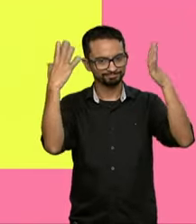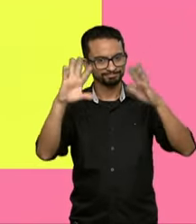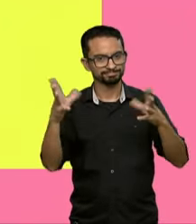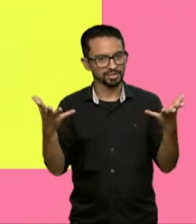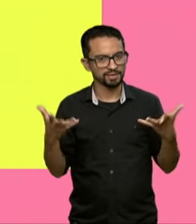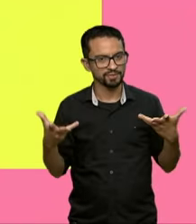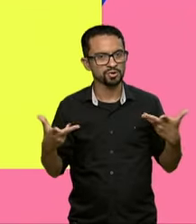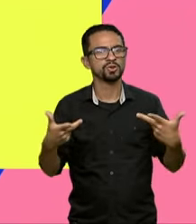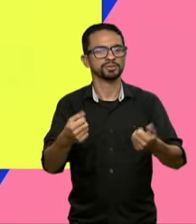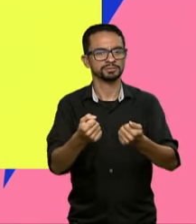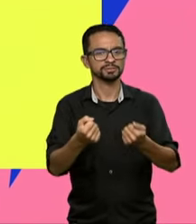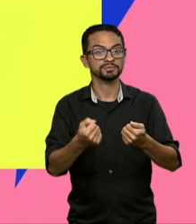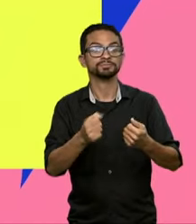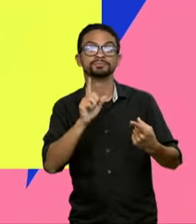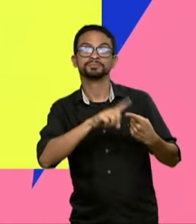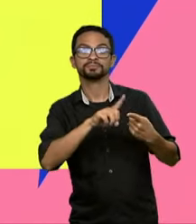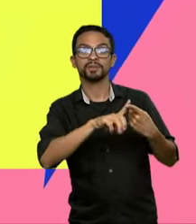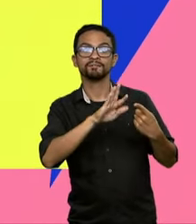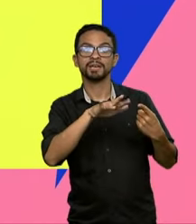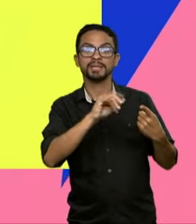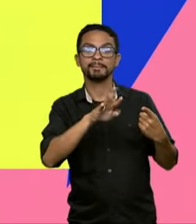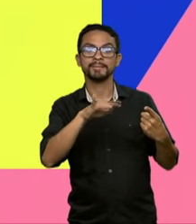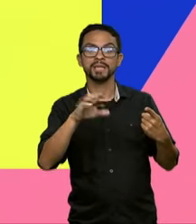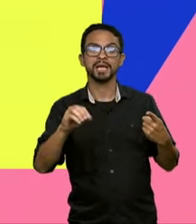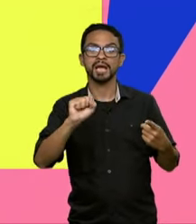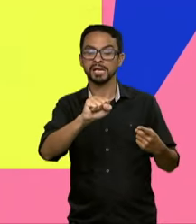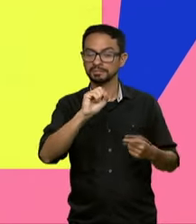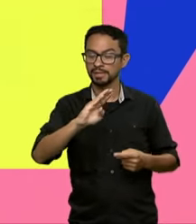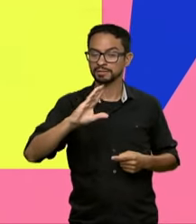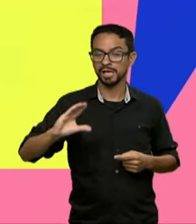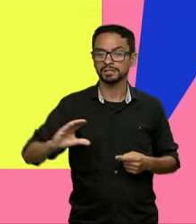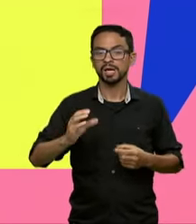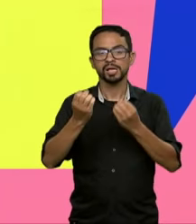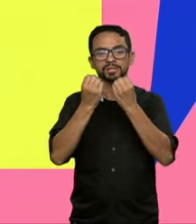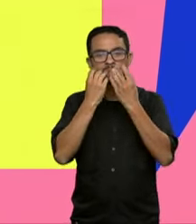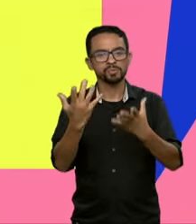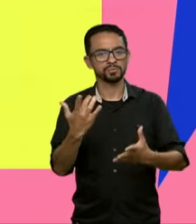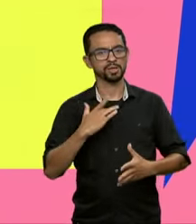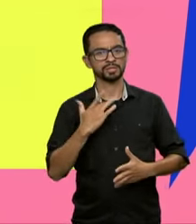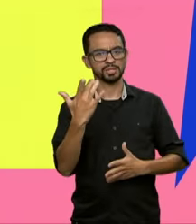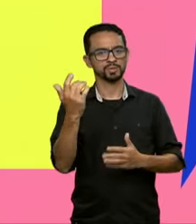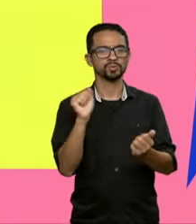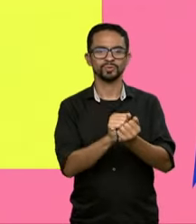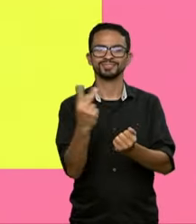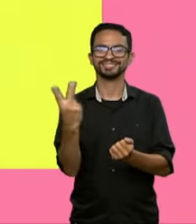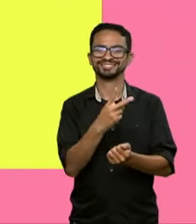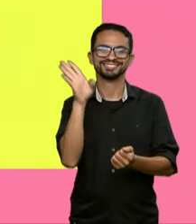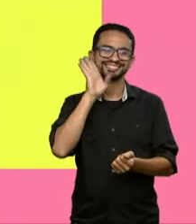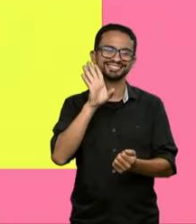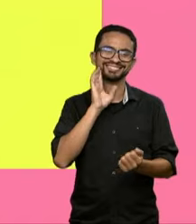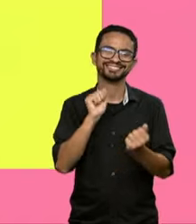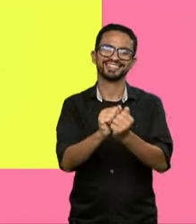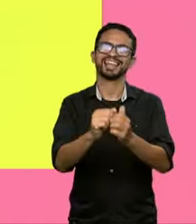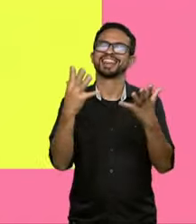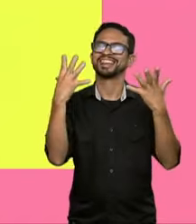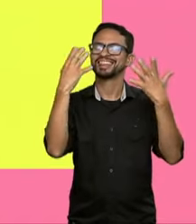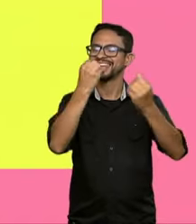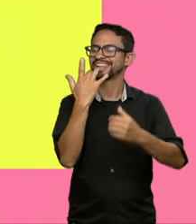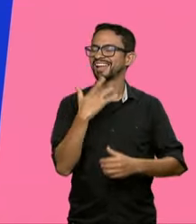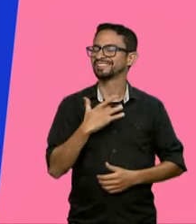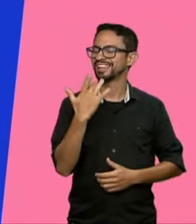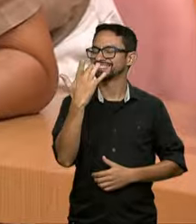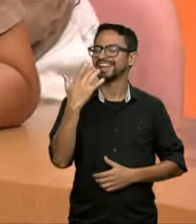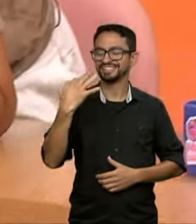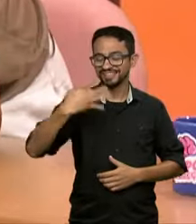Maravilhoso. A Valéria Bezerra, de São Bernardo do Campo. É muito bom ver a Cissa e o André juntos novamente. É. Cissa tá linda.